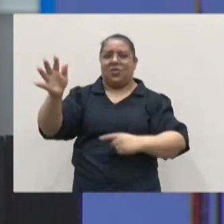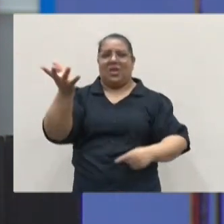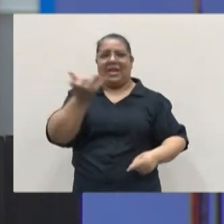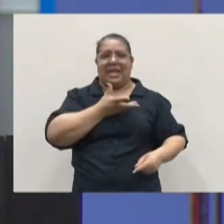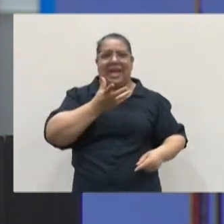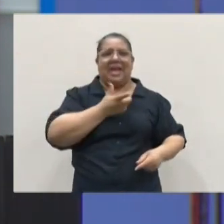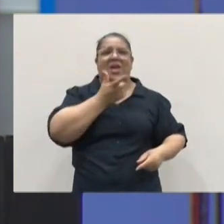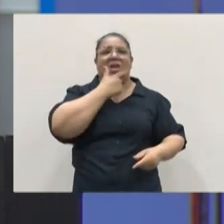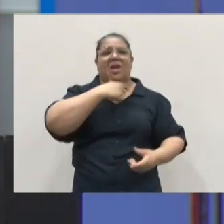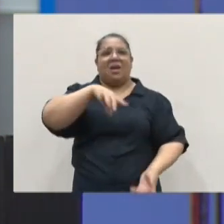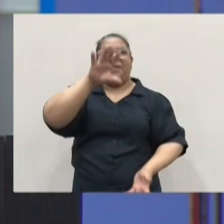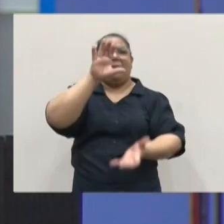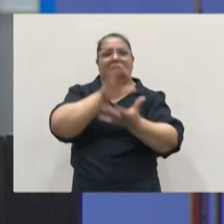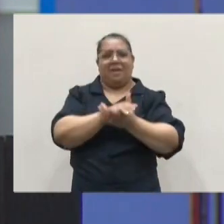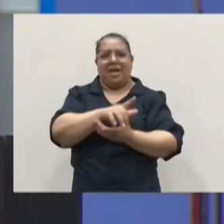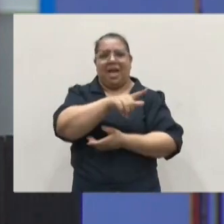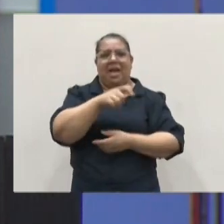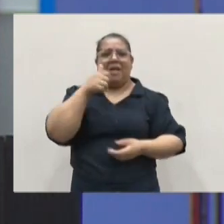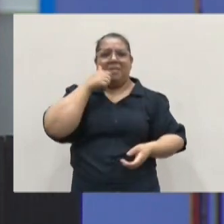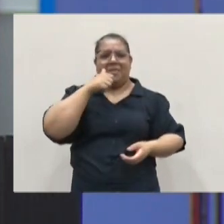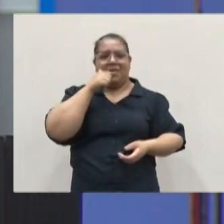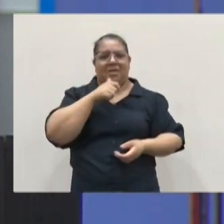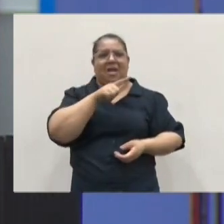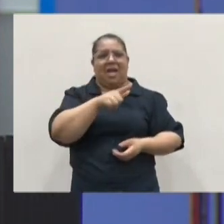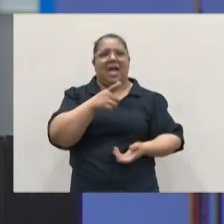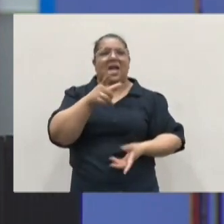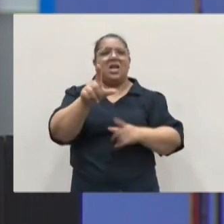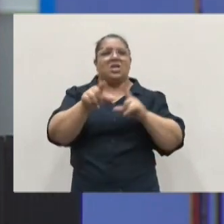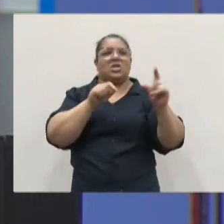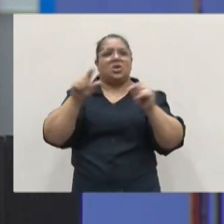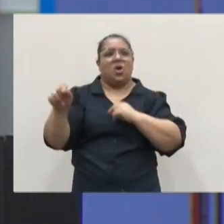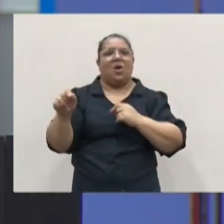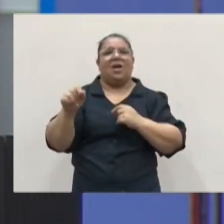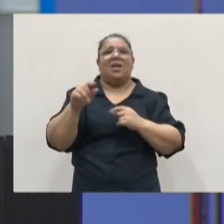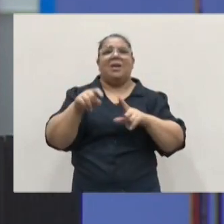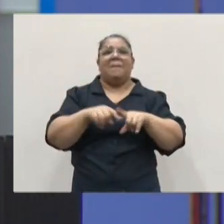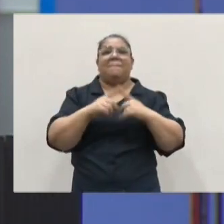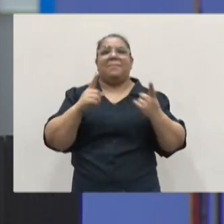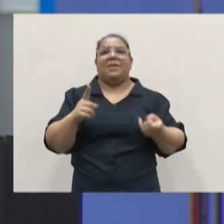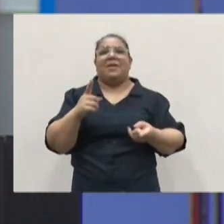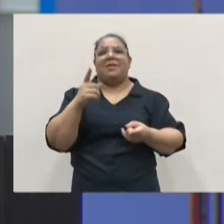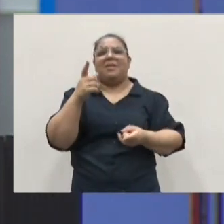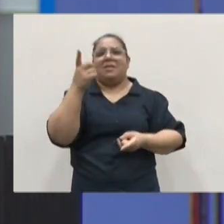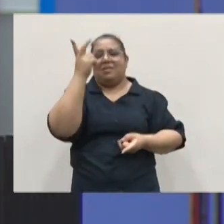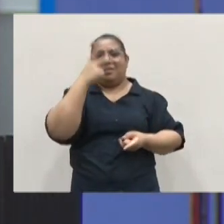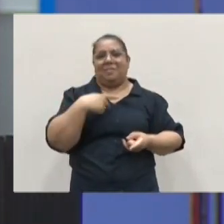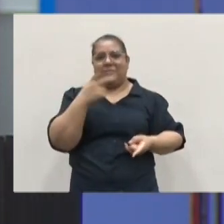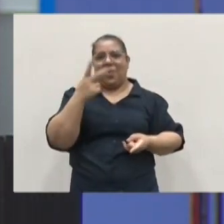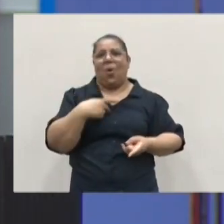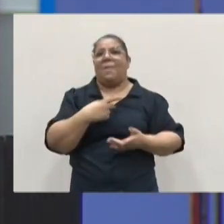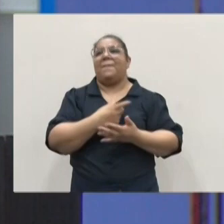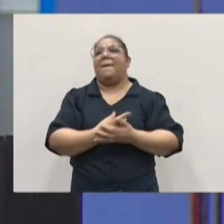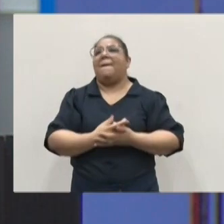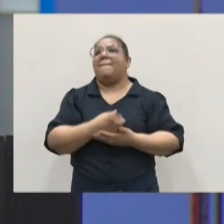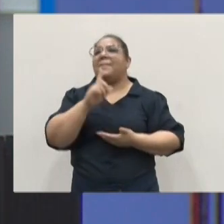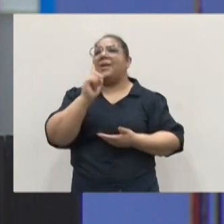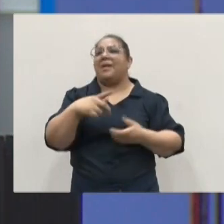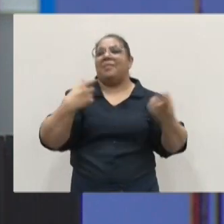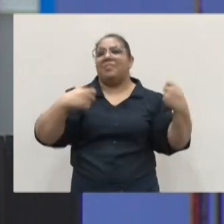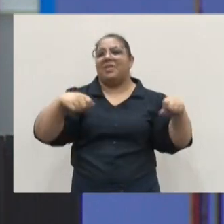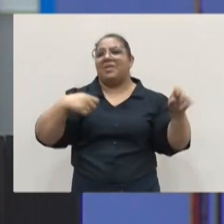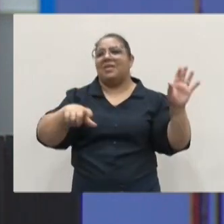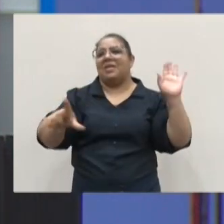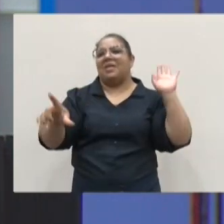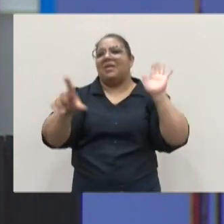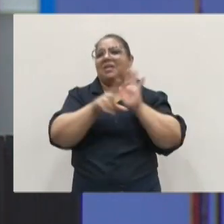sustentada por um marido é de casa que seja por opção e não por necessidade e esse é um dever de